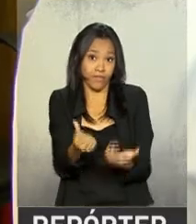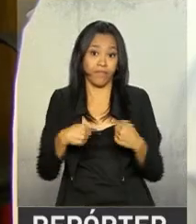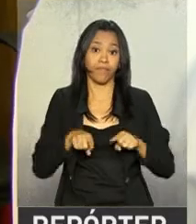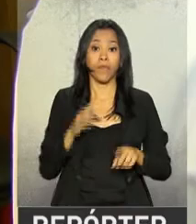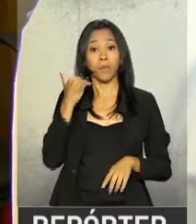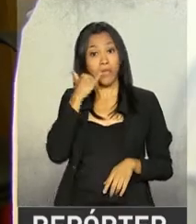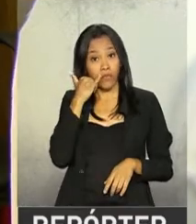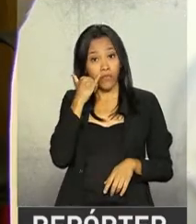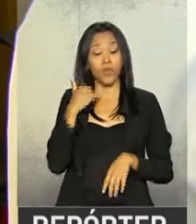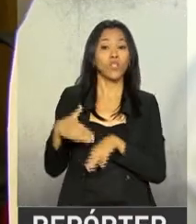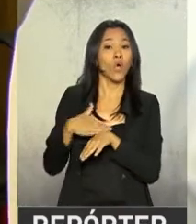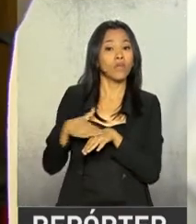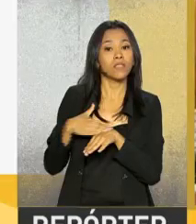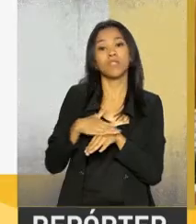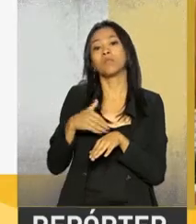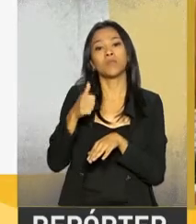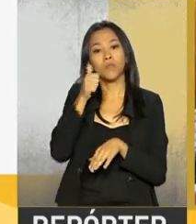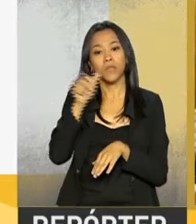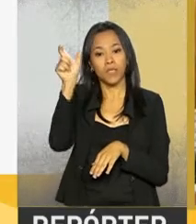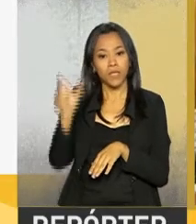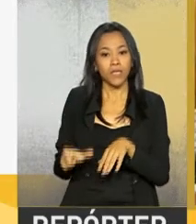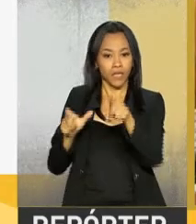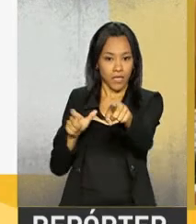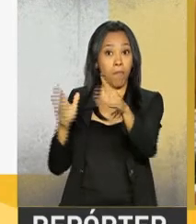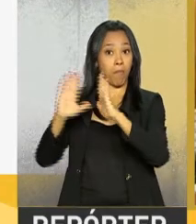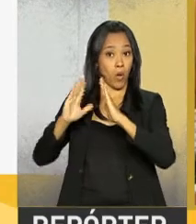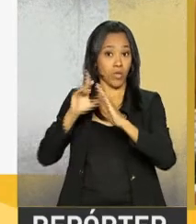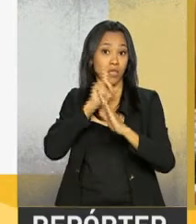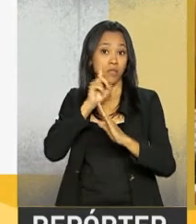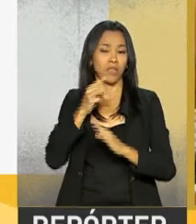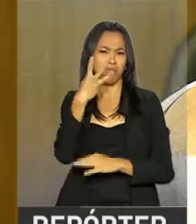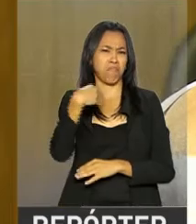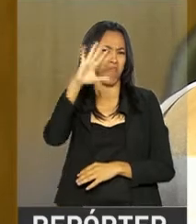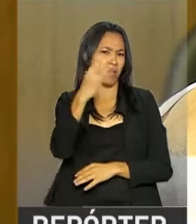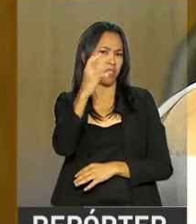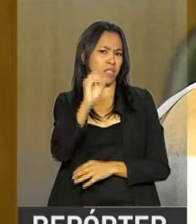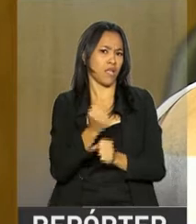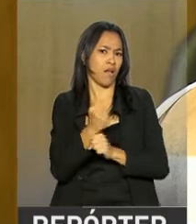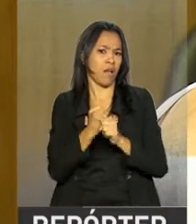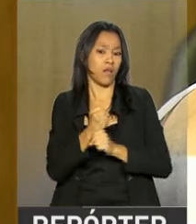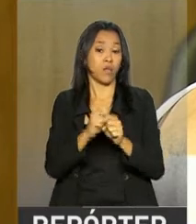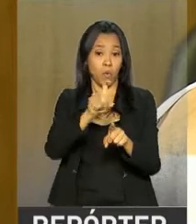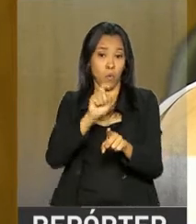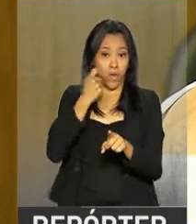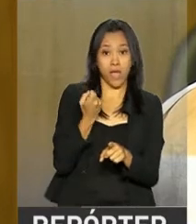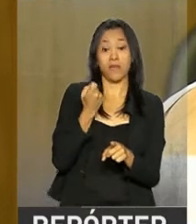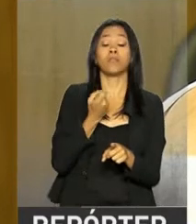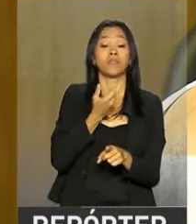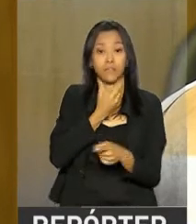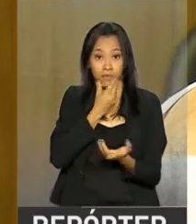telefone conversamos com cristiane que mora nos estados unidos há mais de 30 anos ela contou que o ex-marido norte